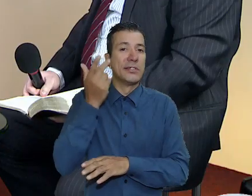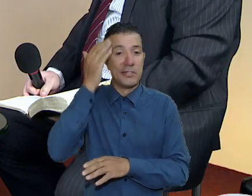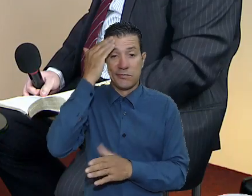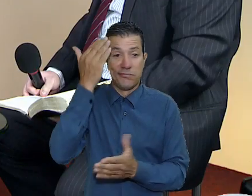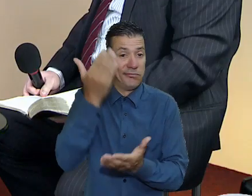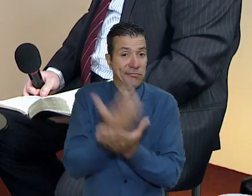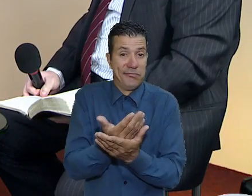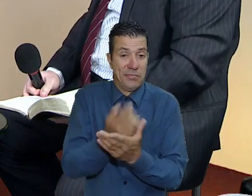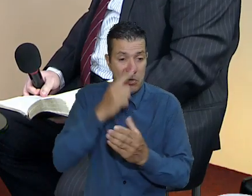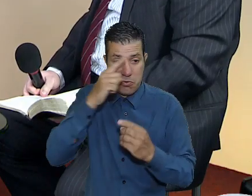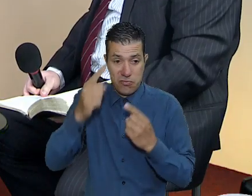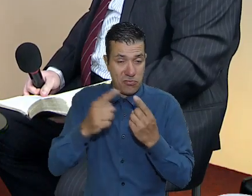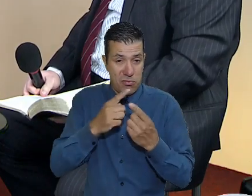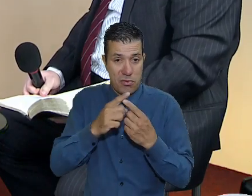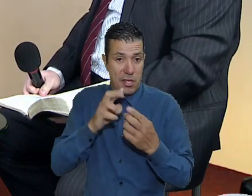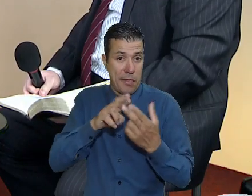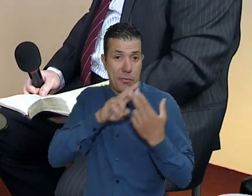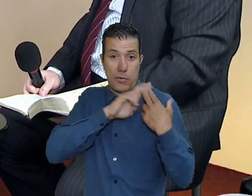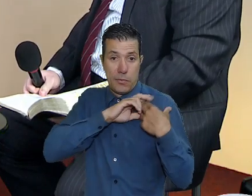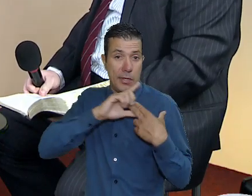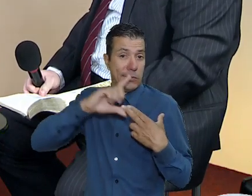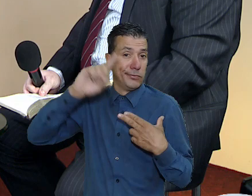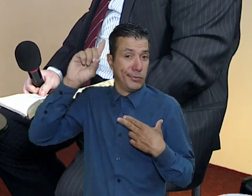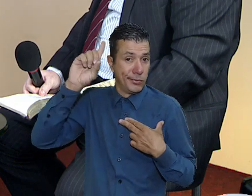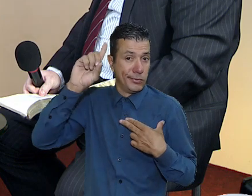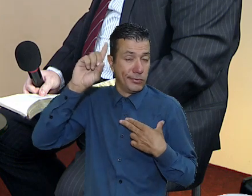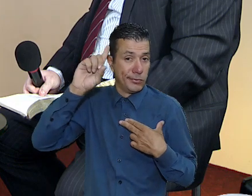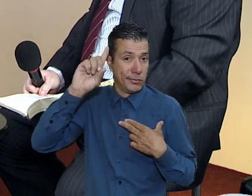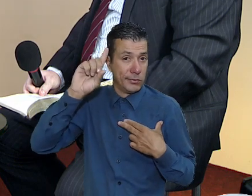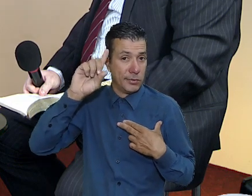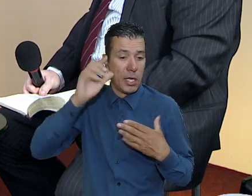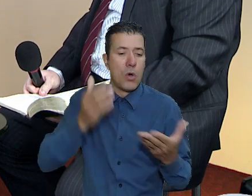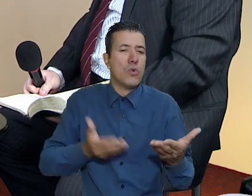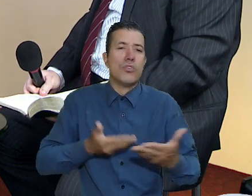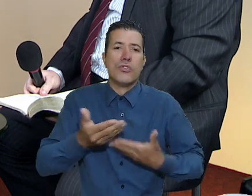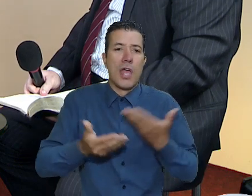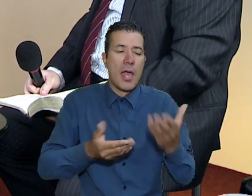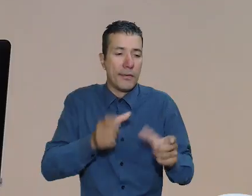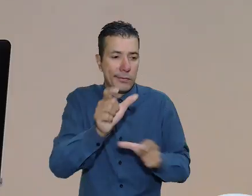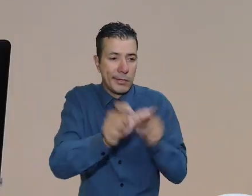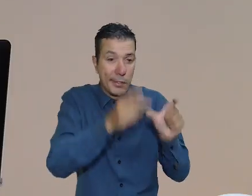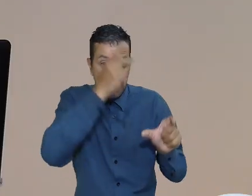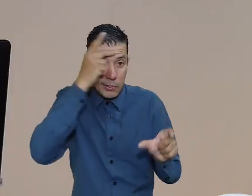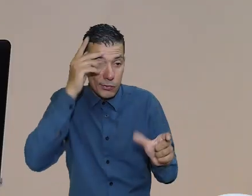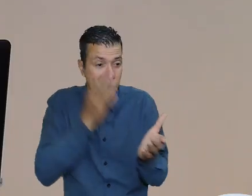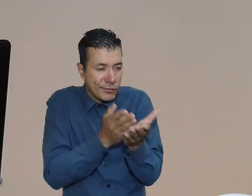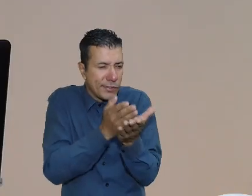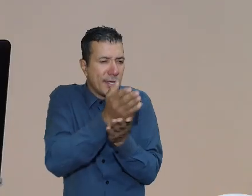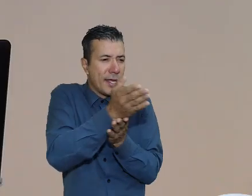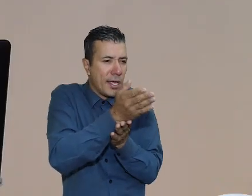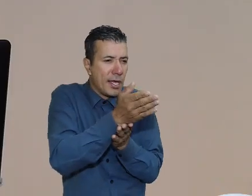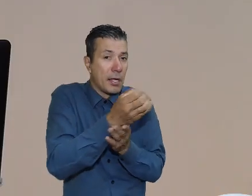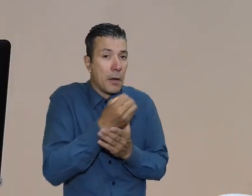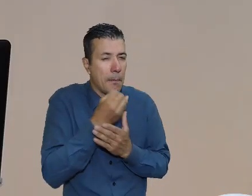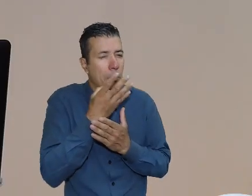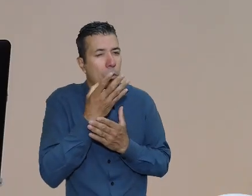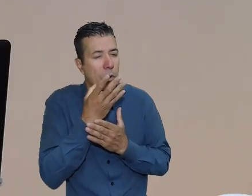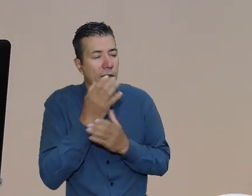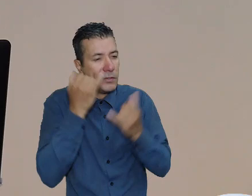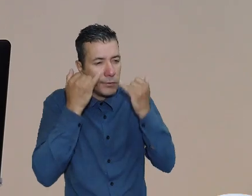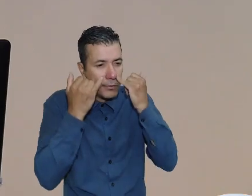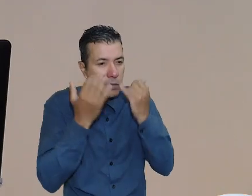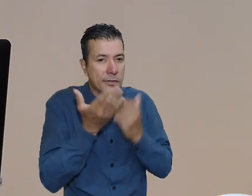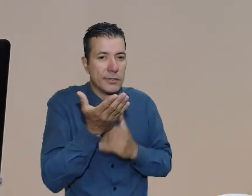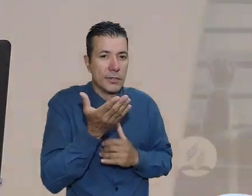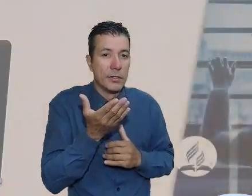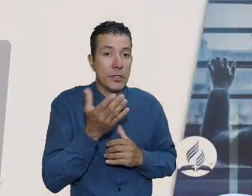não tiveram compromisso com Deus em relação aos servos fiéis, que nós queremos falar de coisa boa, de boas notícias aqui, pastor. Que